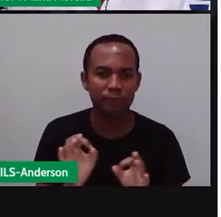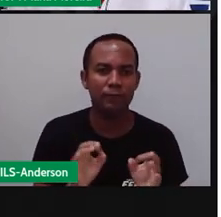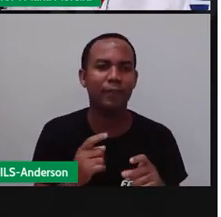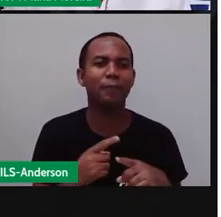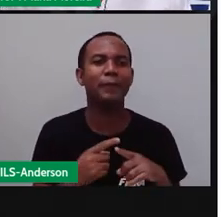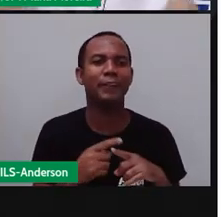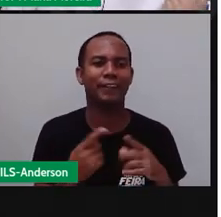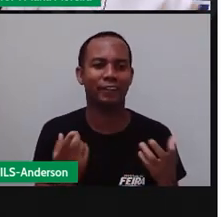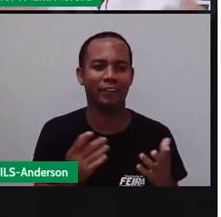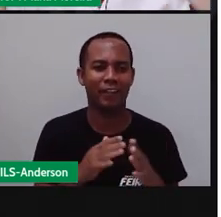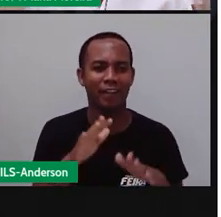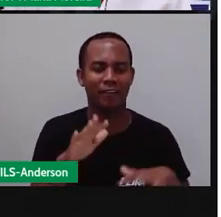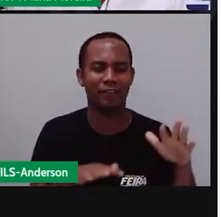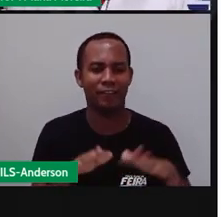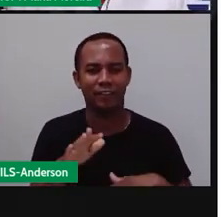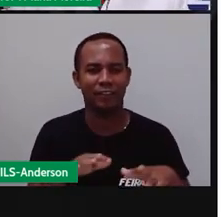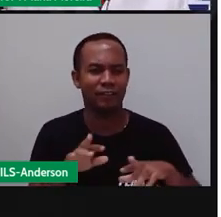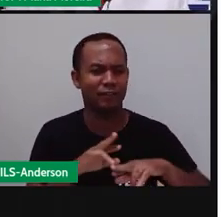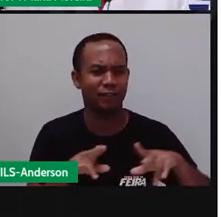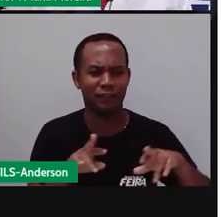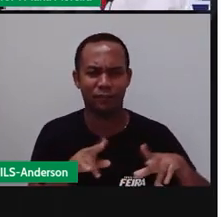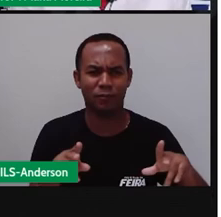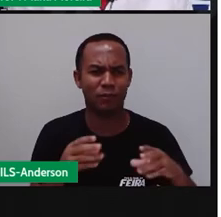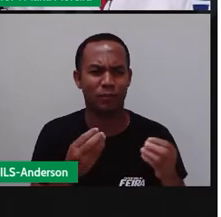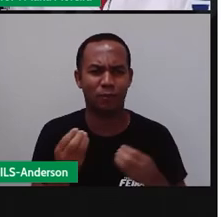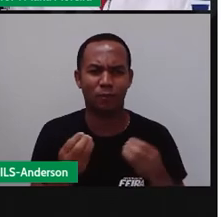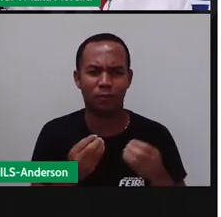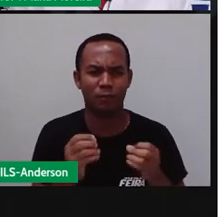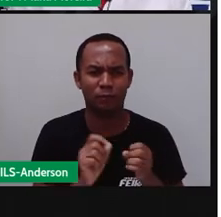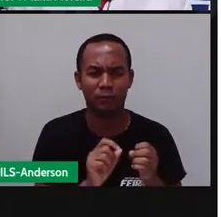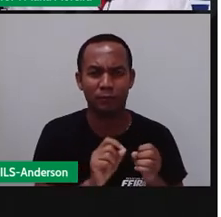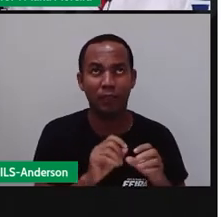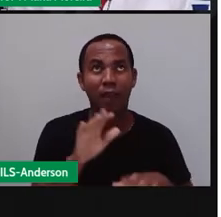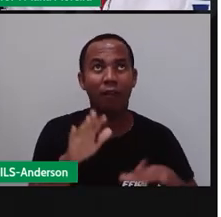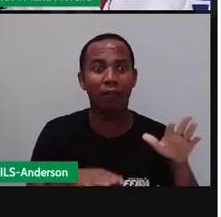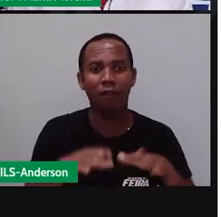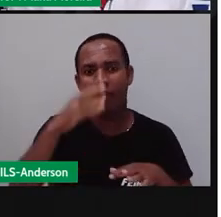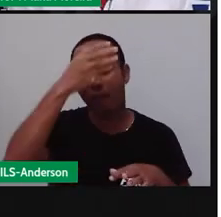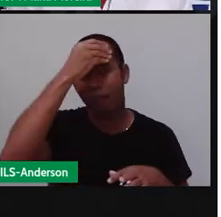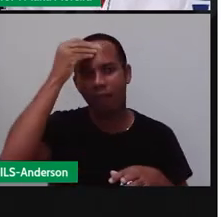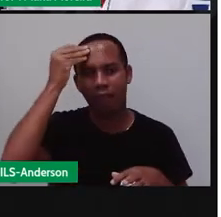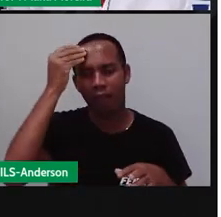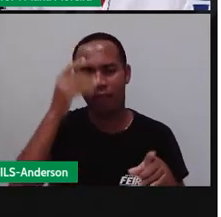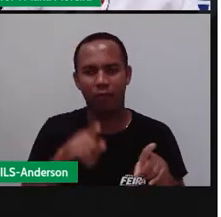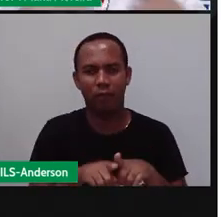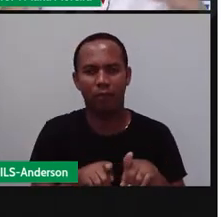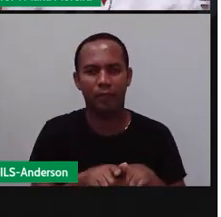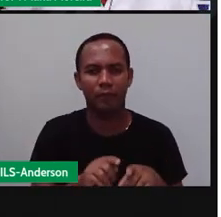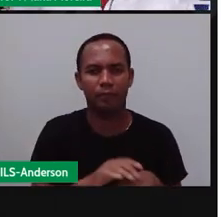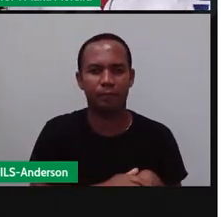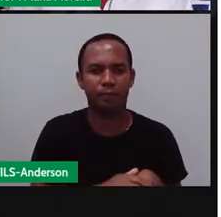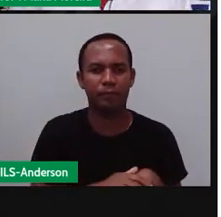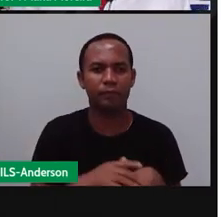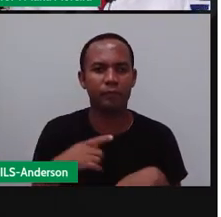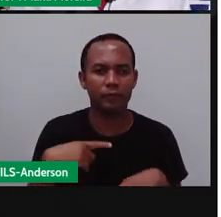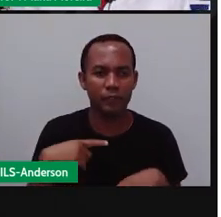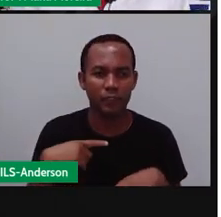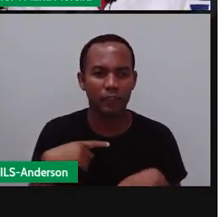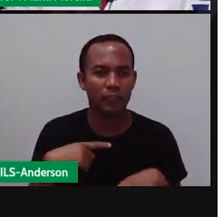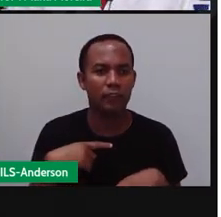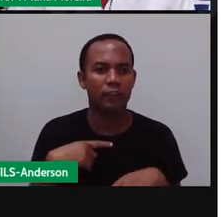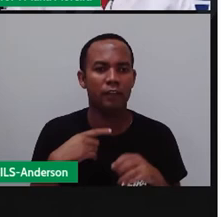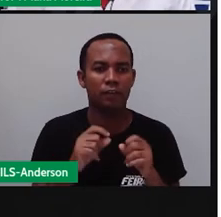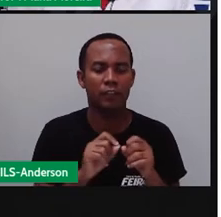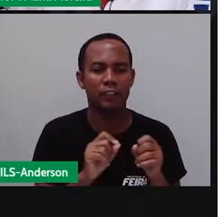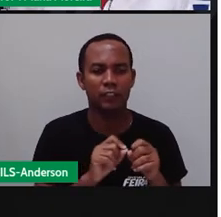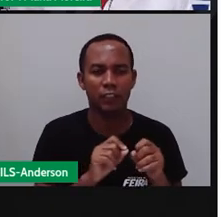quê? Porque às vezes você tem várias coisas para fazer e acaba esquecendo de alguma coisa. Não é isso? Se eu tenho que fazer coisas dentro de casa,